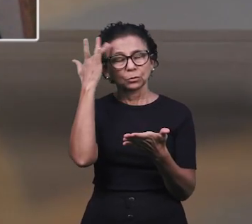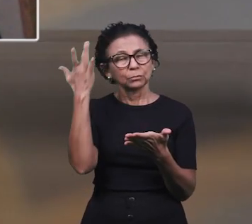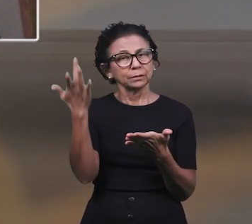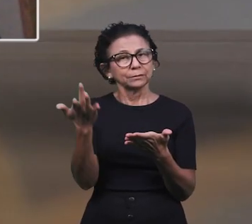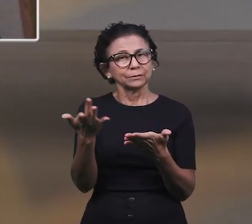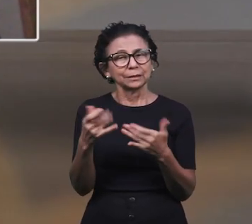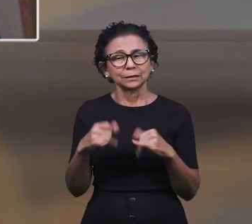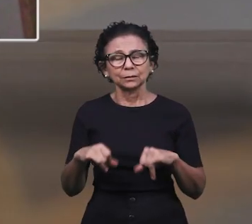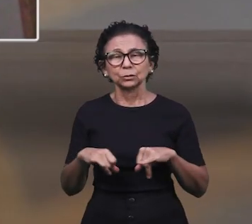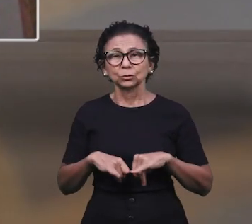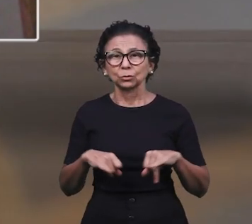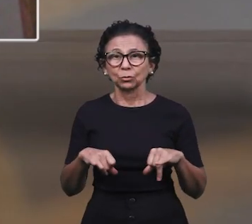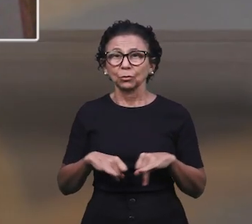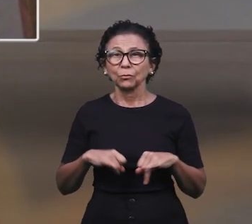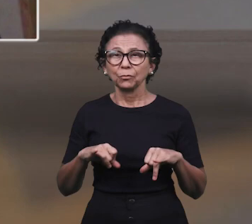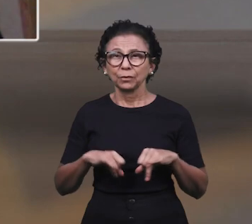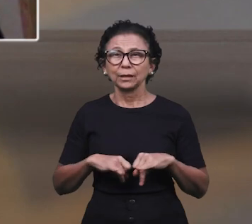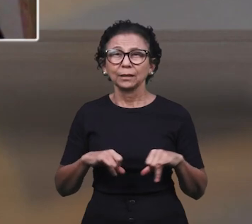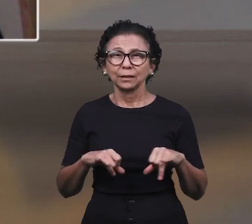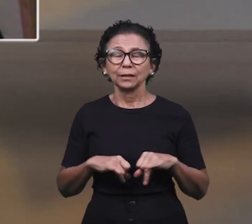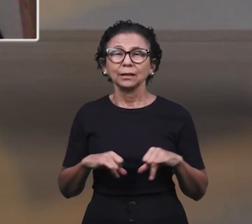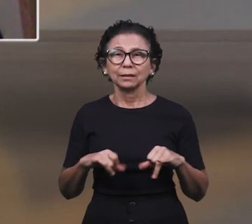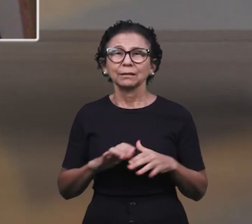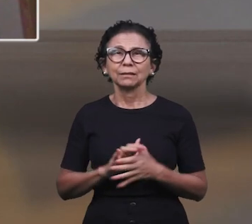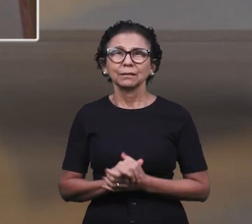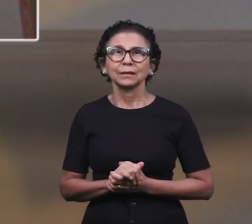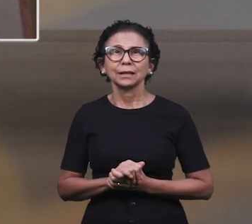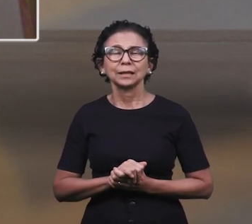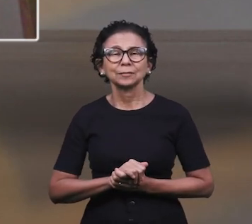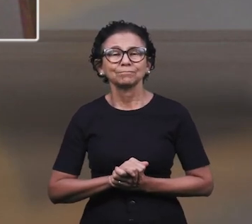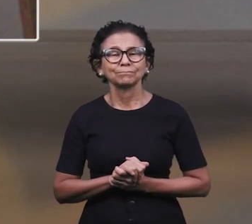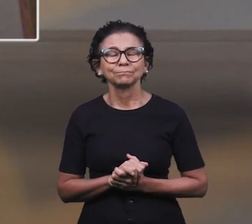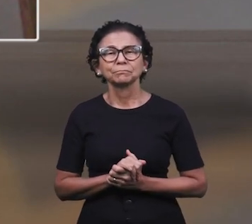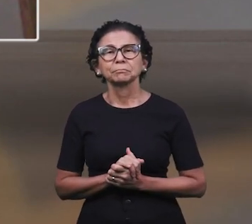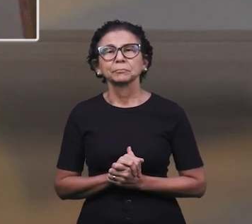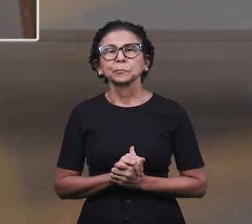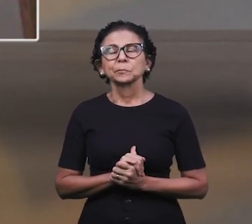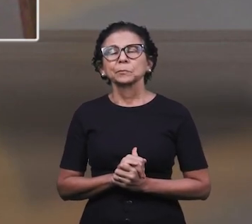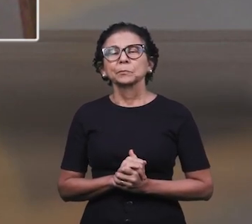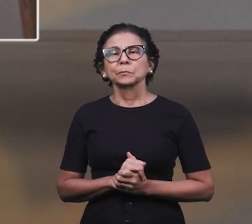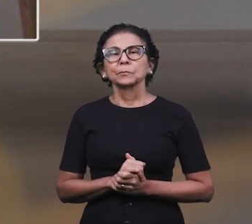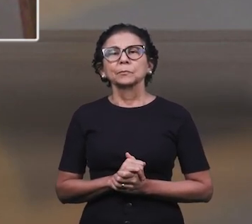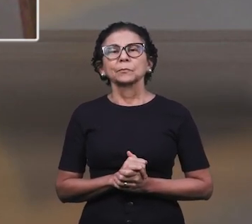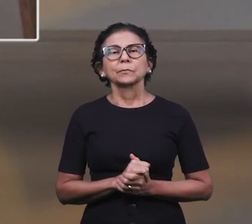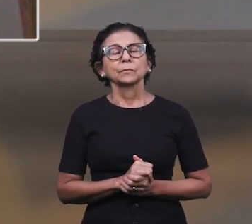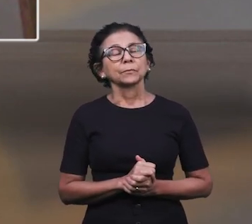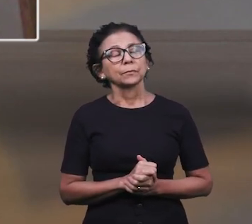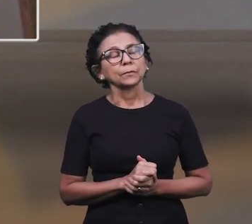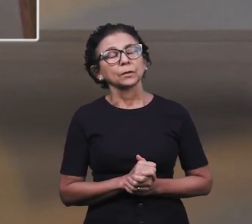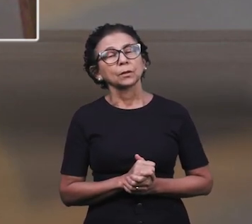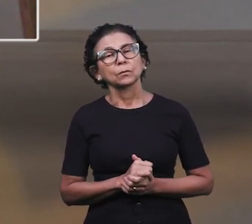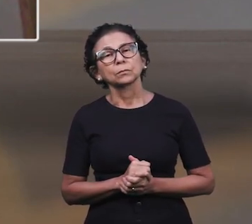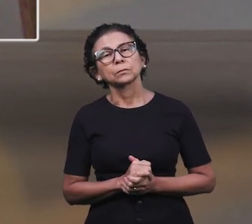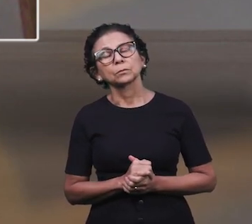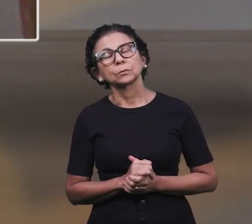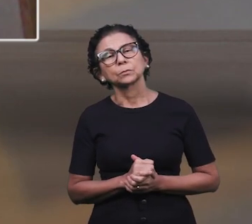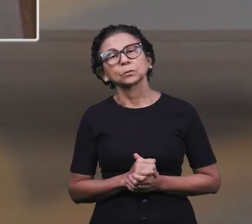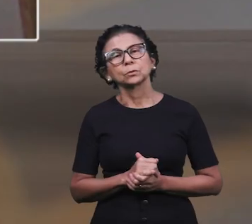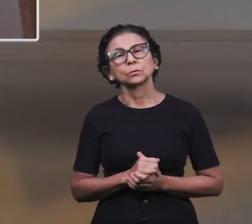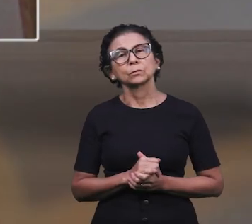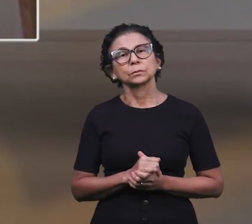toda a alteração do quadro de saúde para doença. Então, com medidas